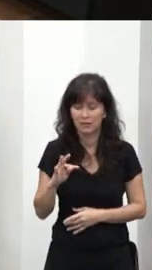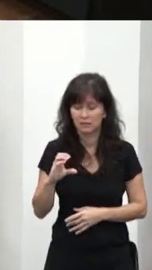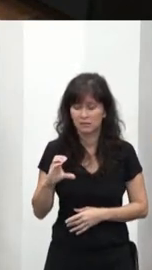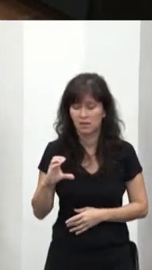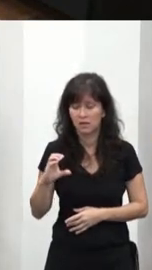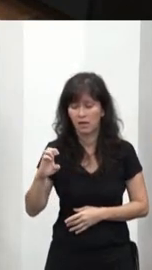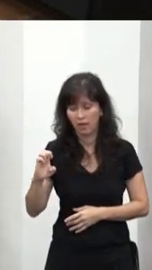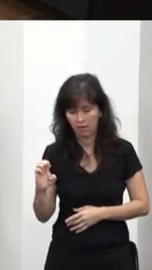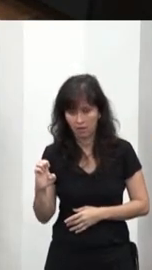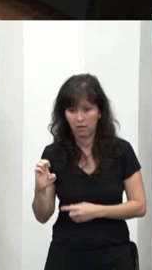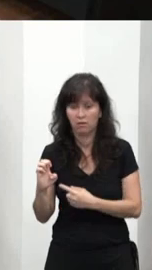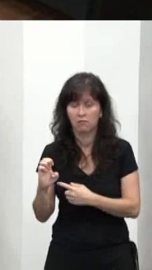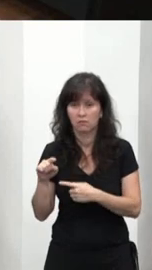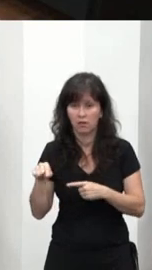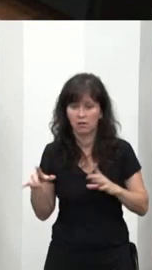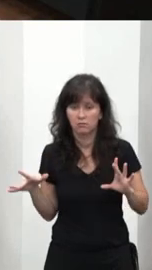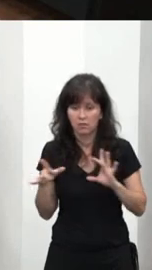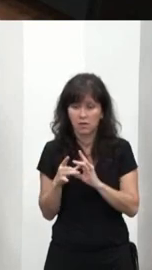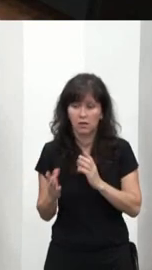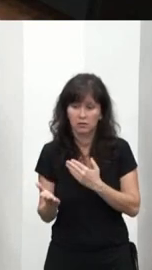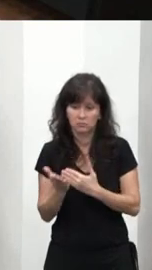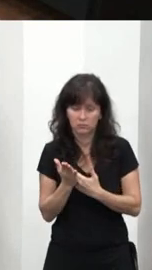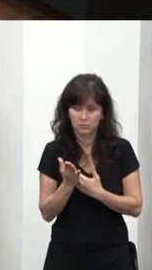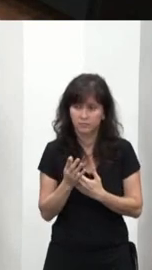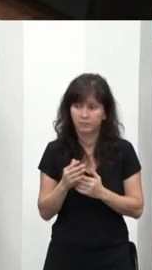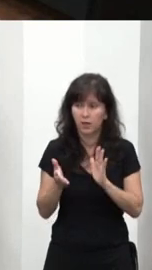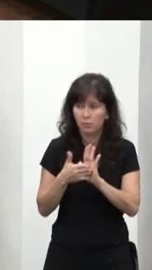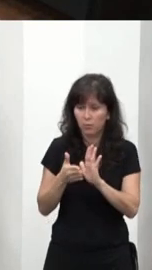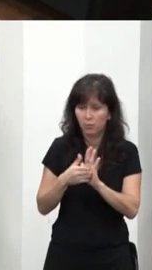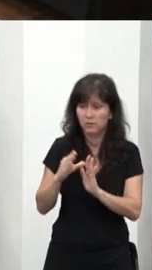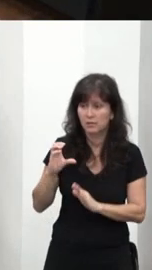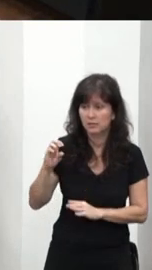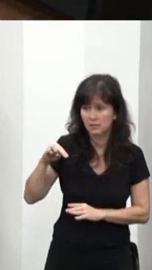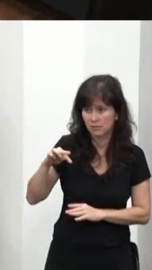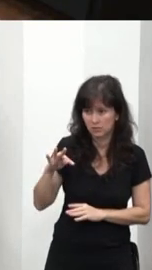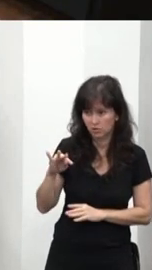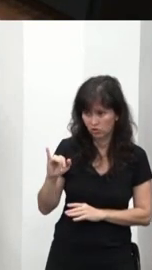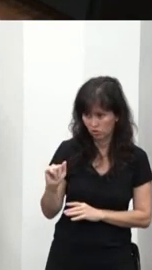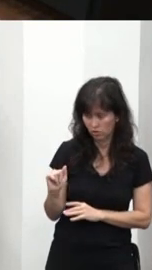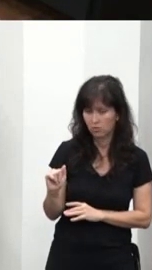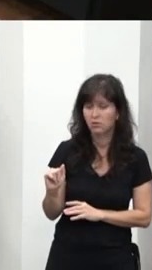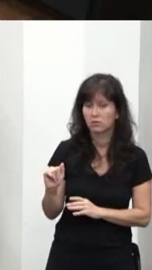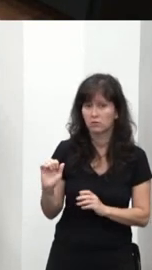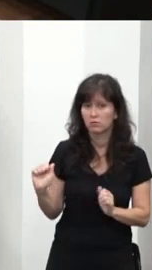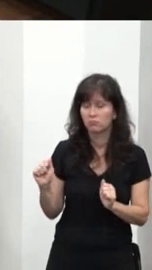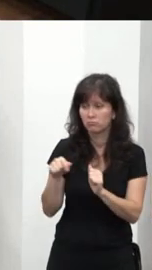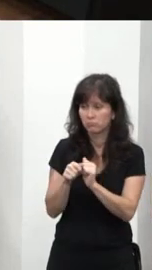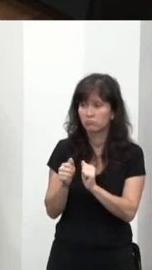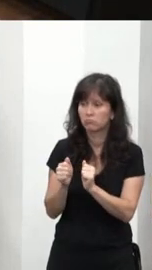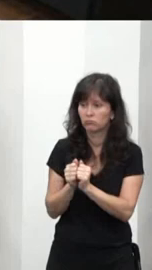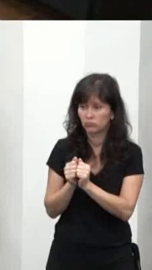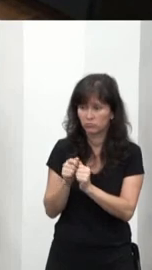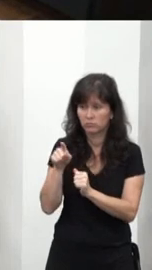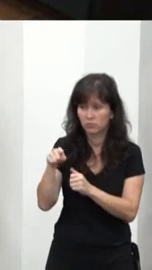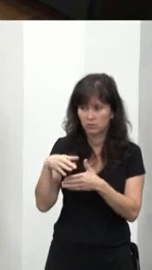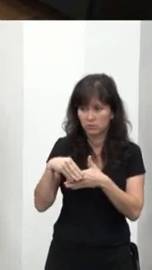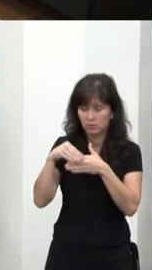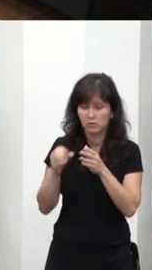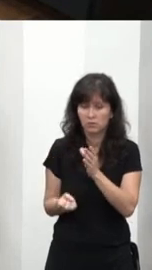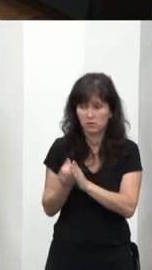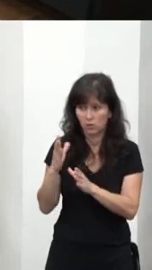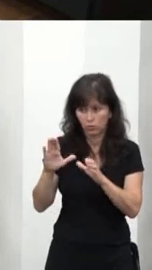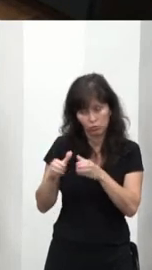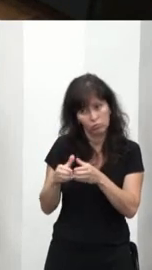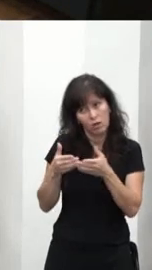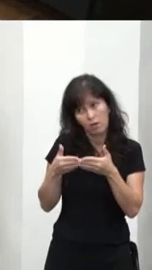propor Marquito que a Cíntia juntasse um grupo aí de quem quer discutir a lei já que você levantou né mas fica aberto